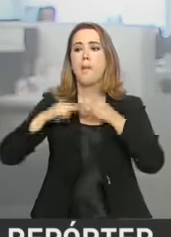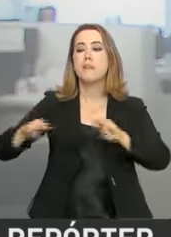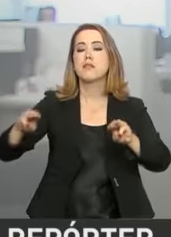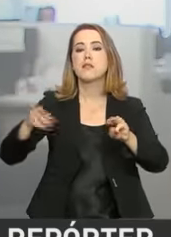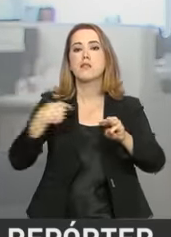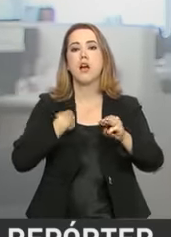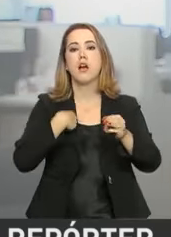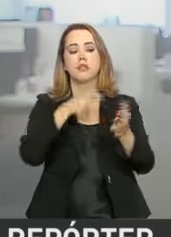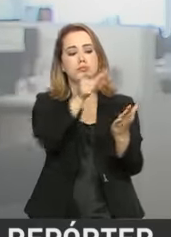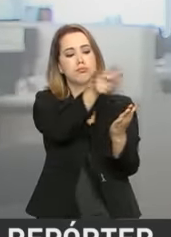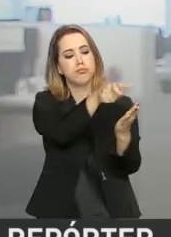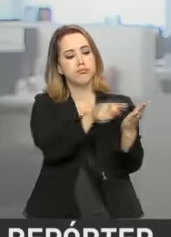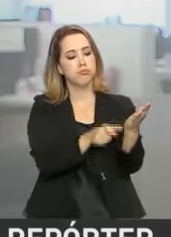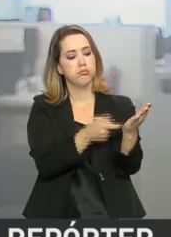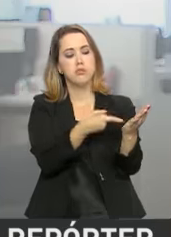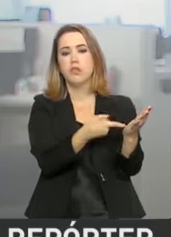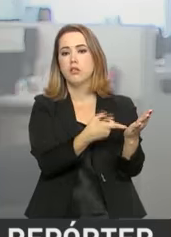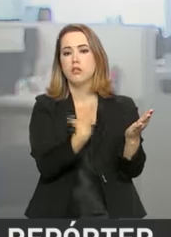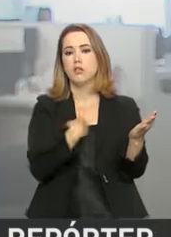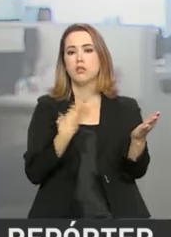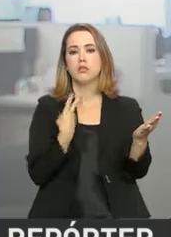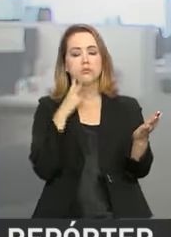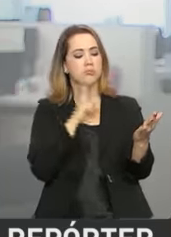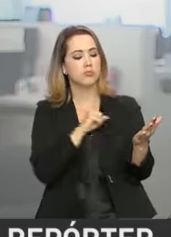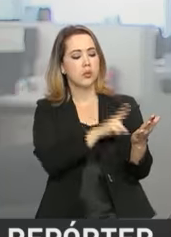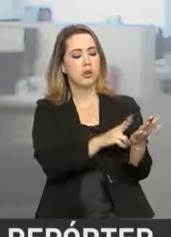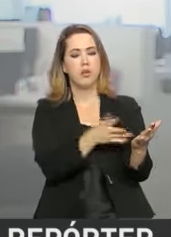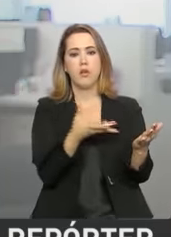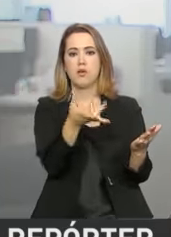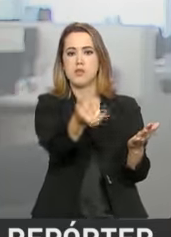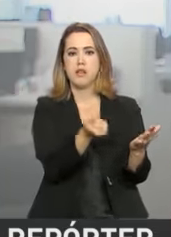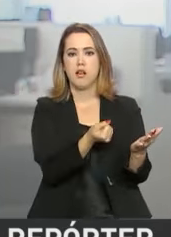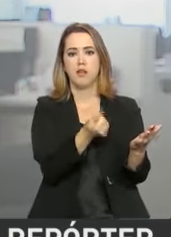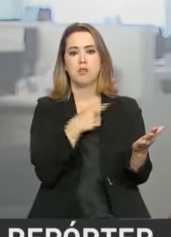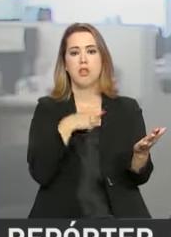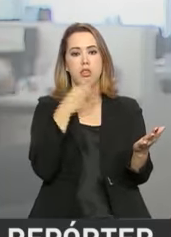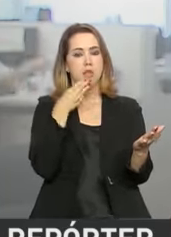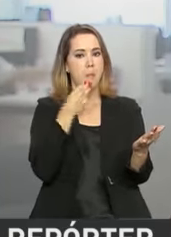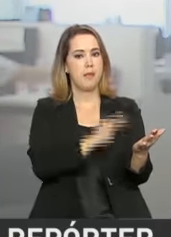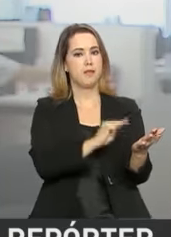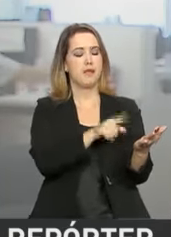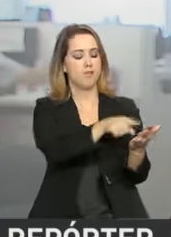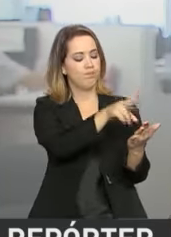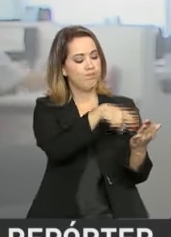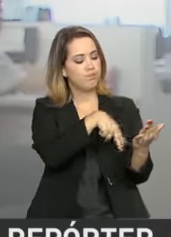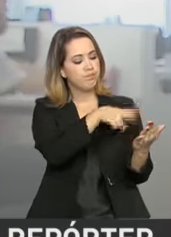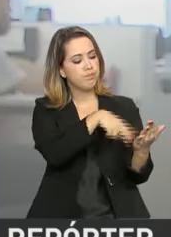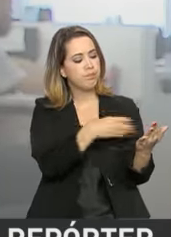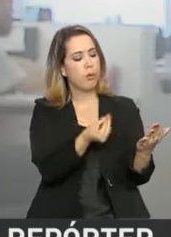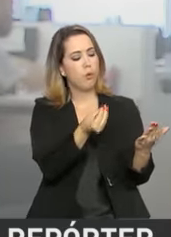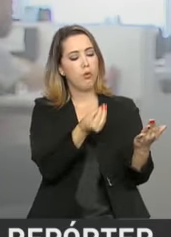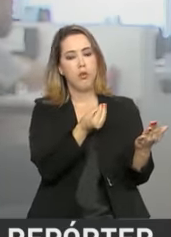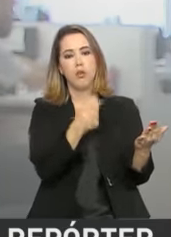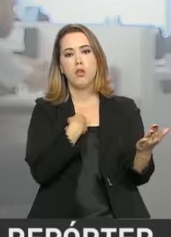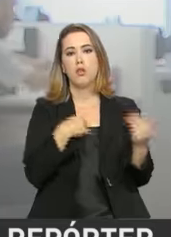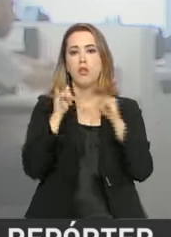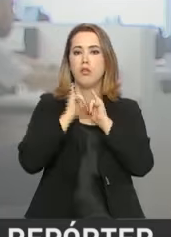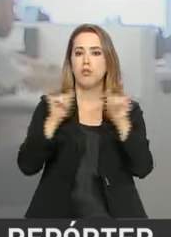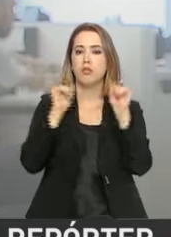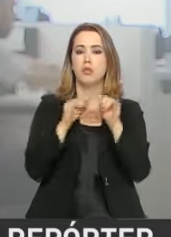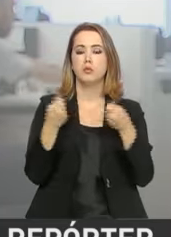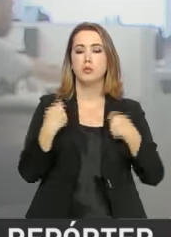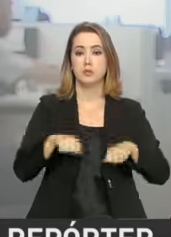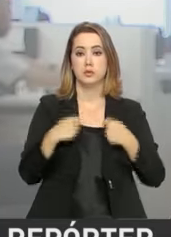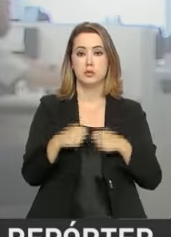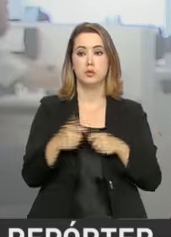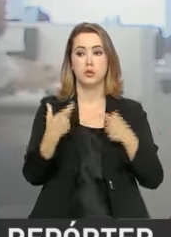elas no comprovante do Bolsa Família que ela acessa ao tentar sacar o benefício. Eh, nessa mensagem nós estamos informando que ela deve procurar